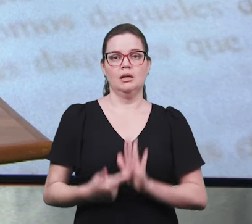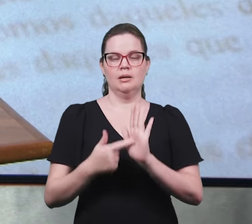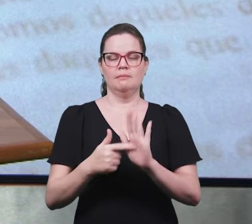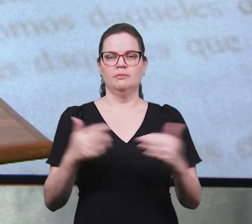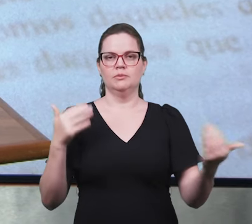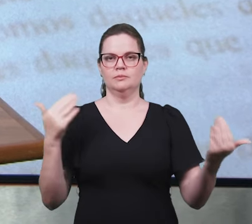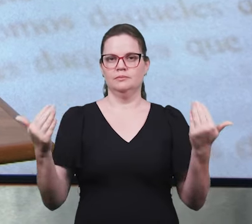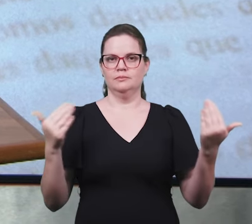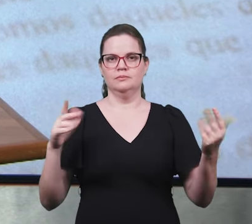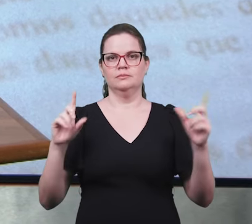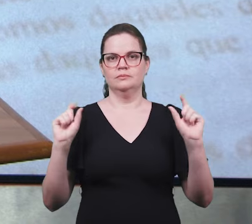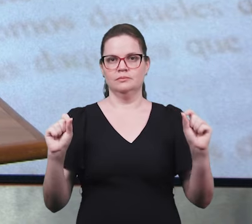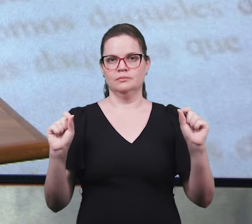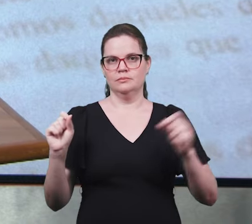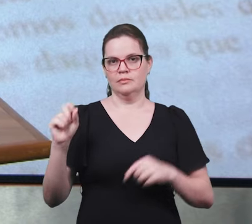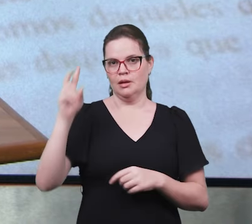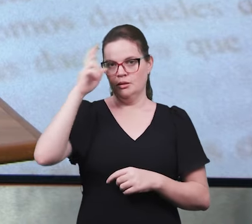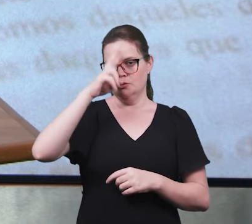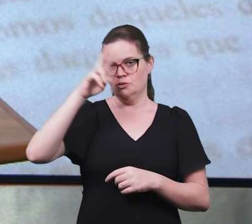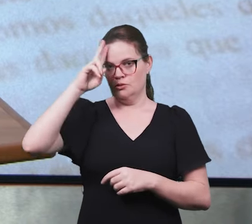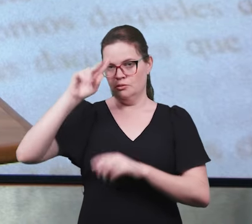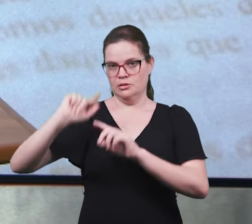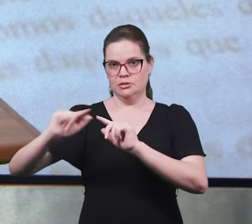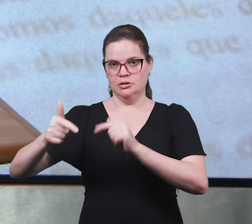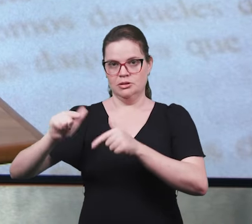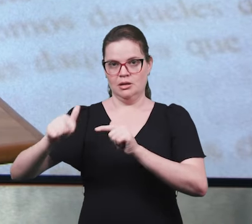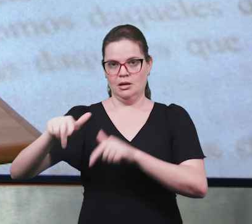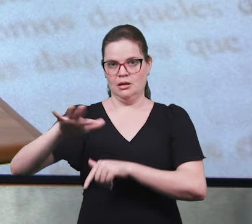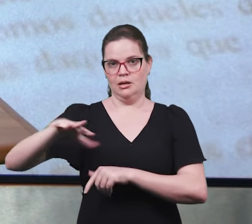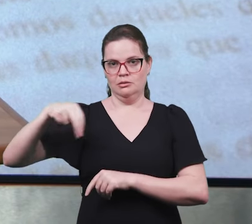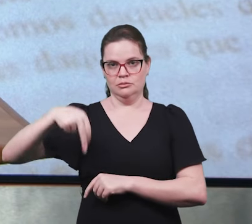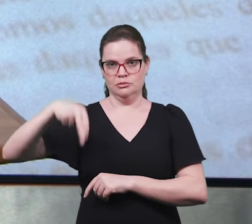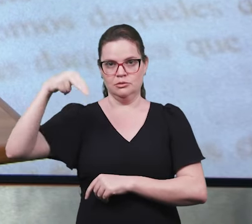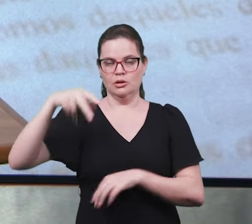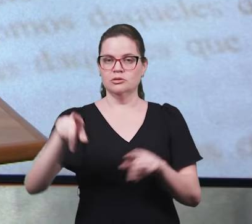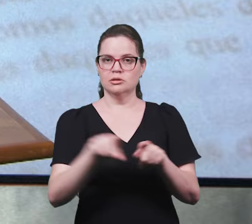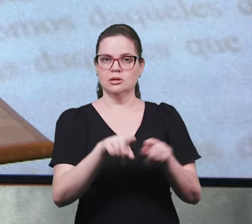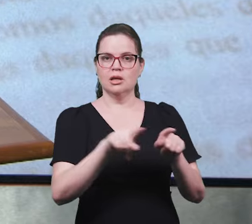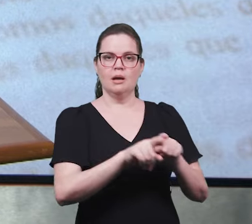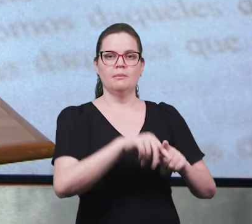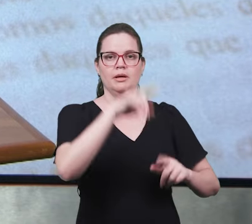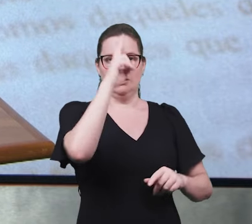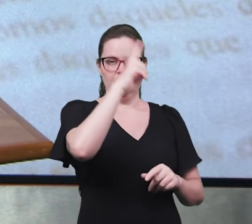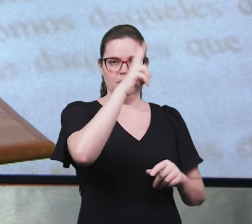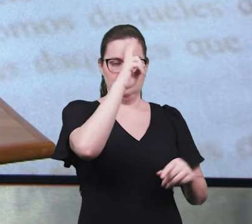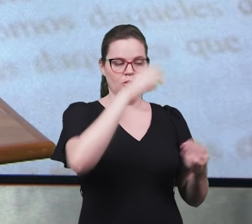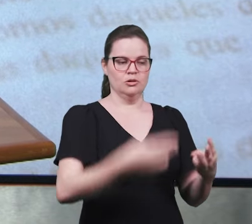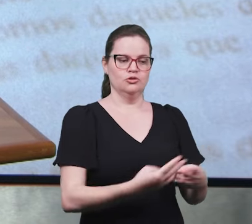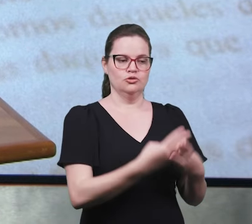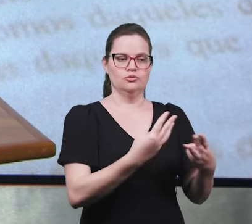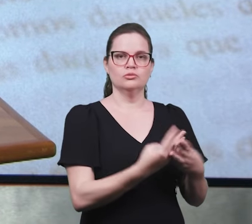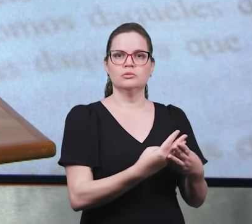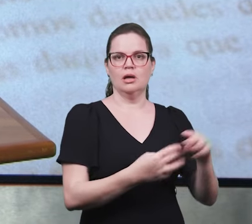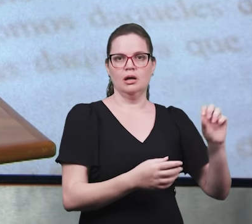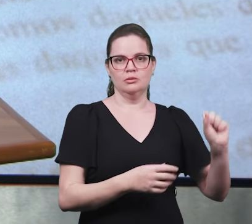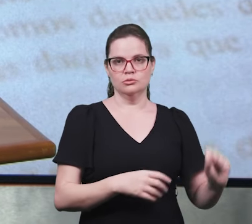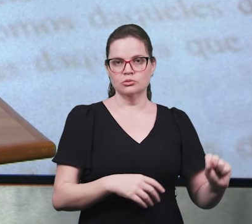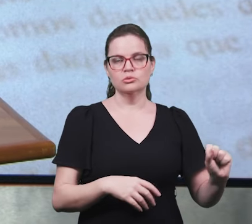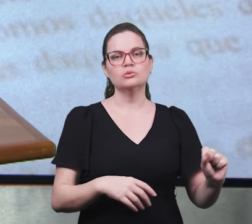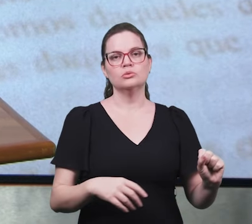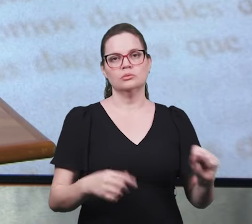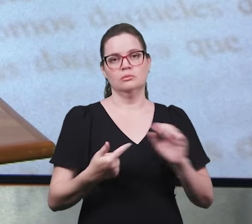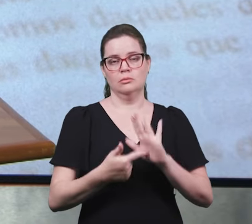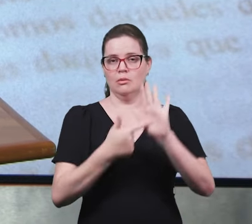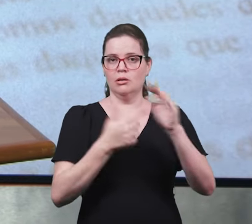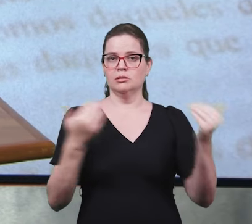paralelo entre a história de Israel, o reino do norte, e a história de Judá, o reino do sul. O